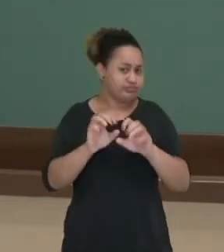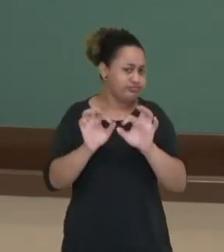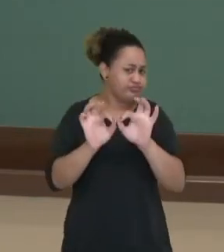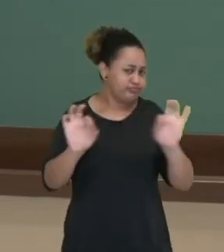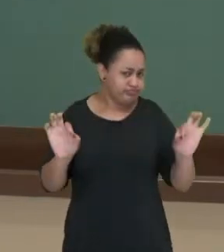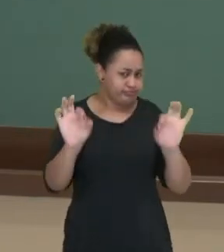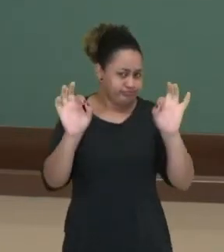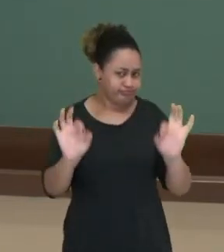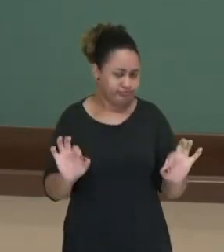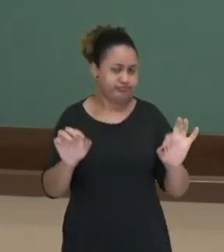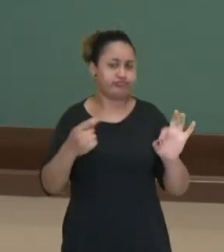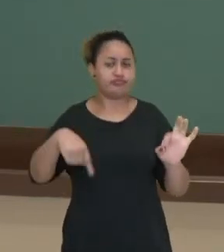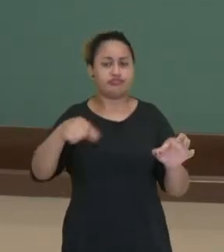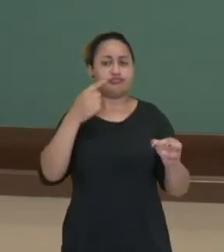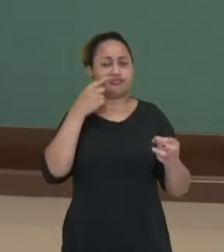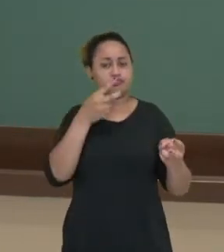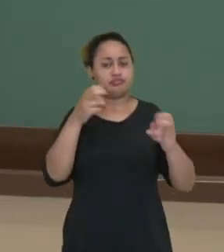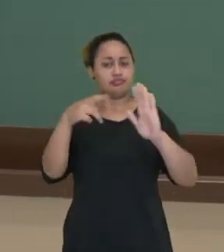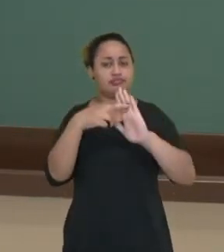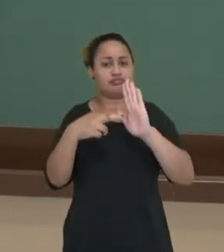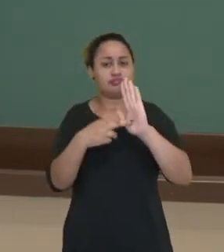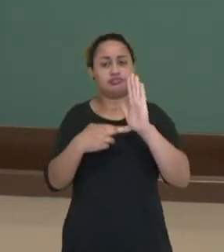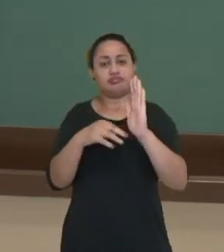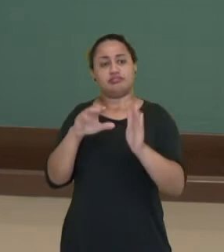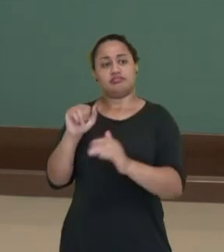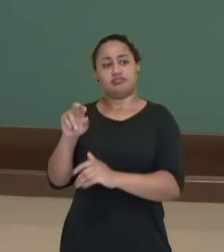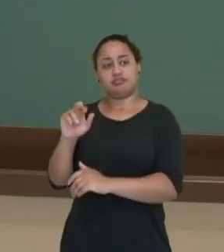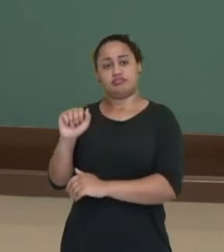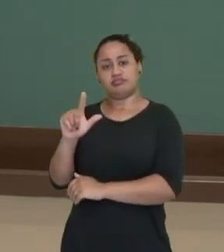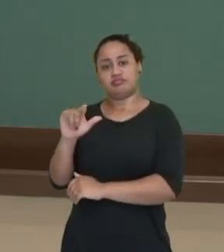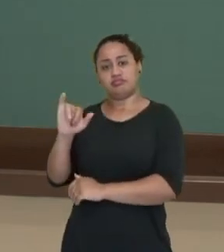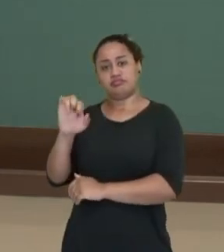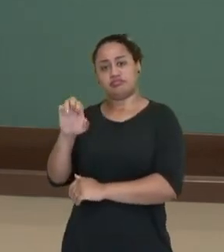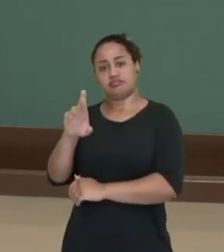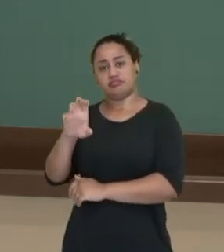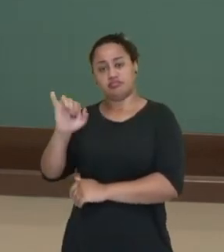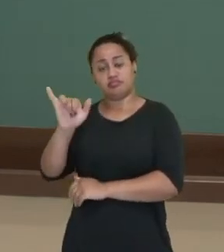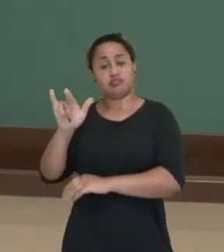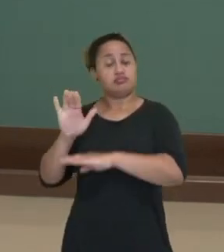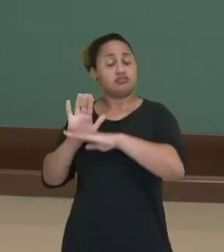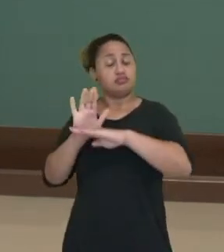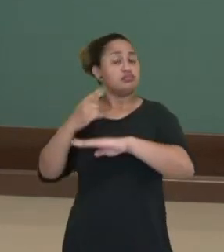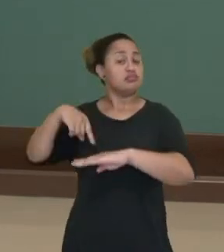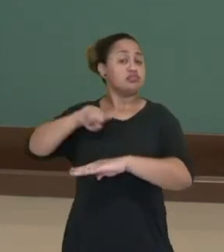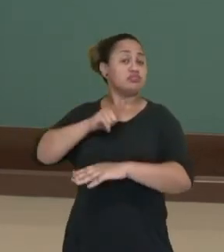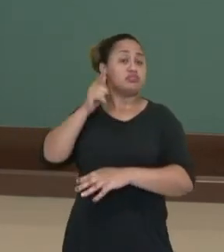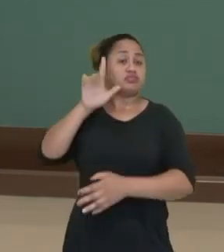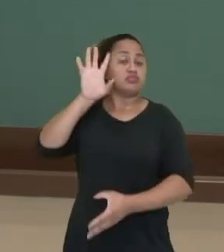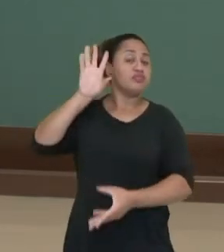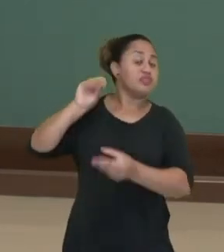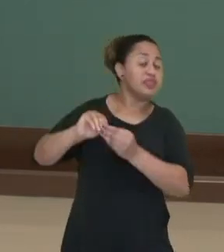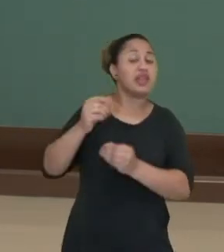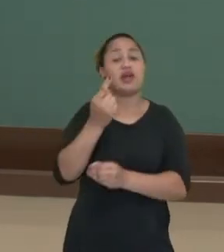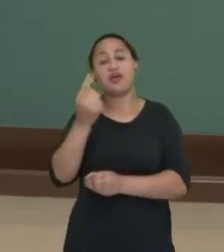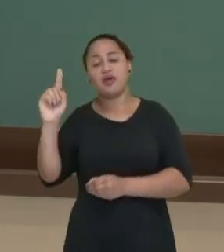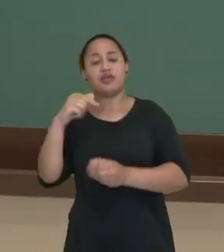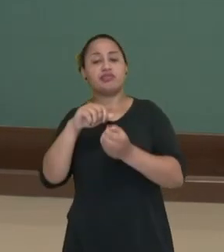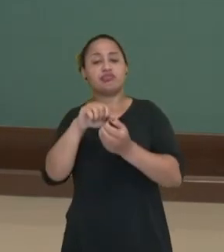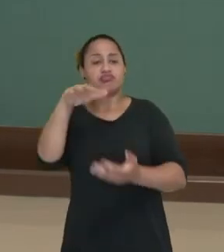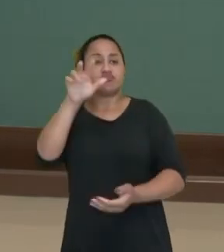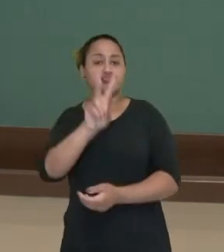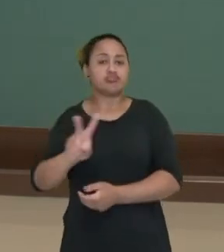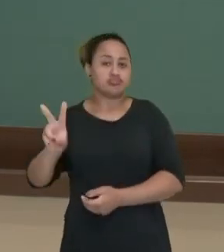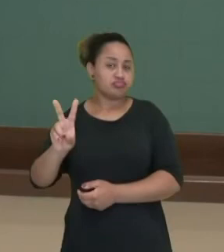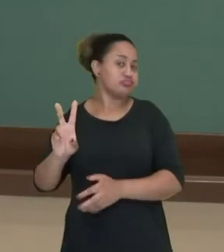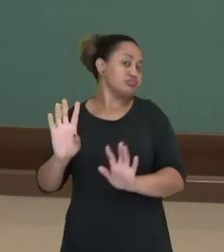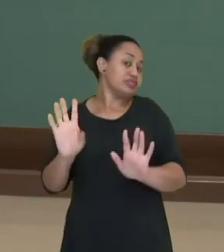verdade? Viram que o princípio de Cavalieri pode facilitar para a gente chegar à conclusão de outros volumes que não